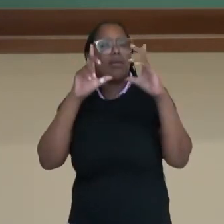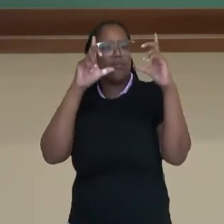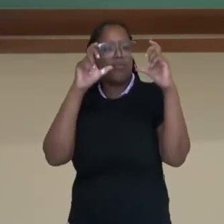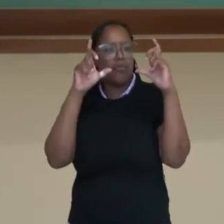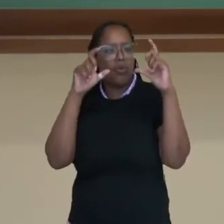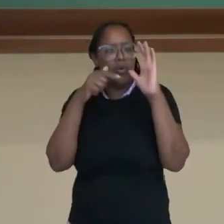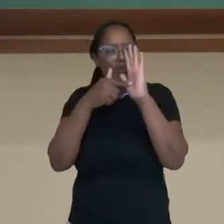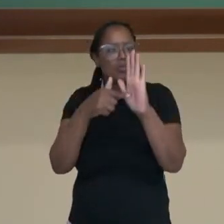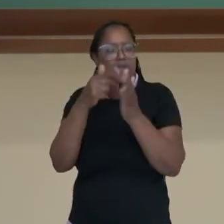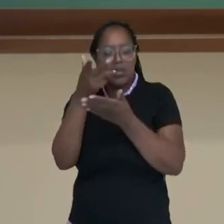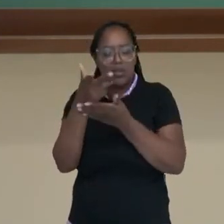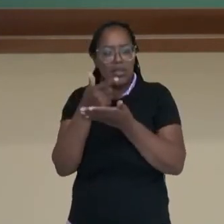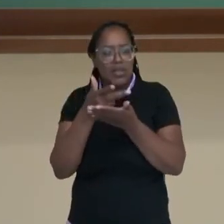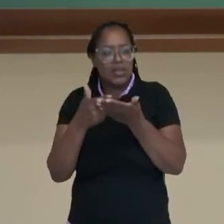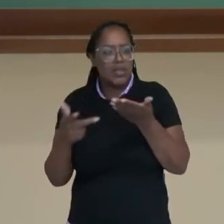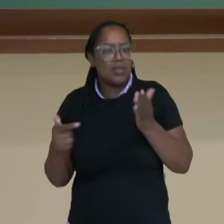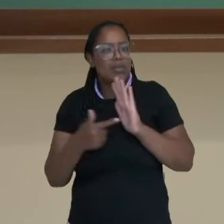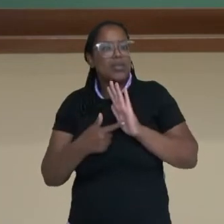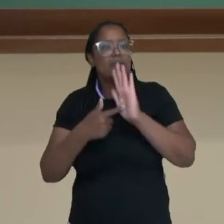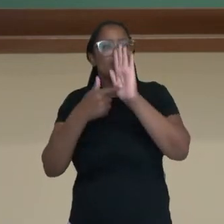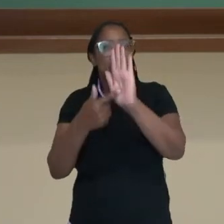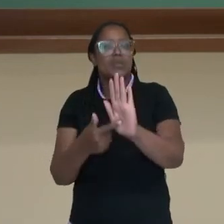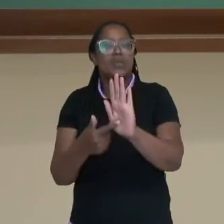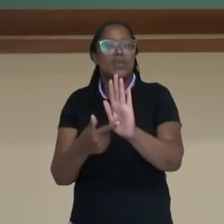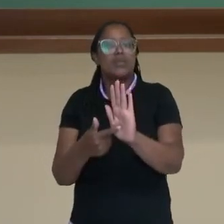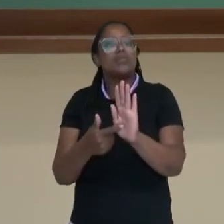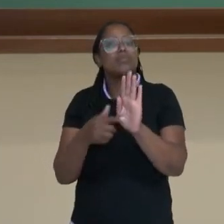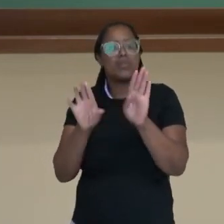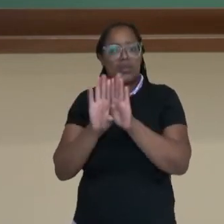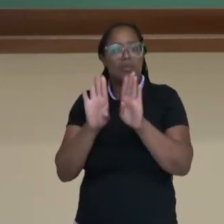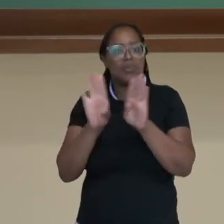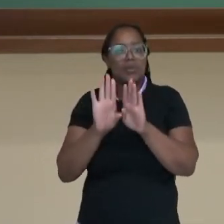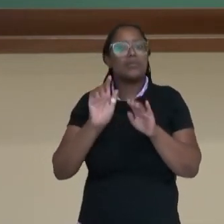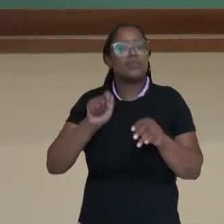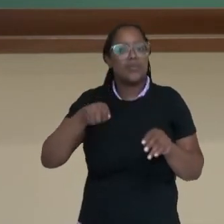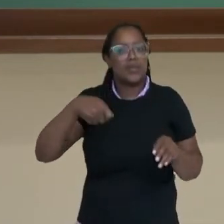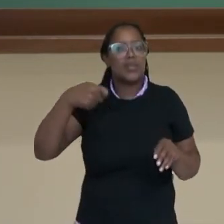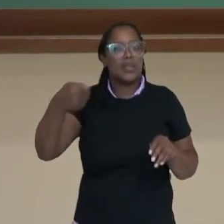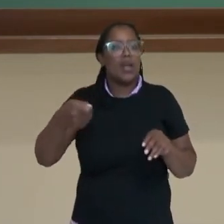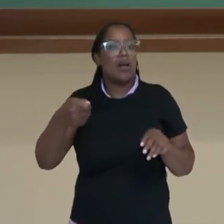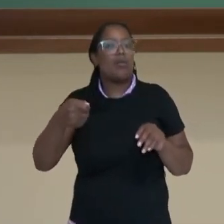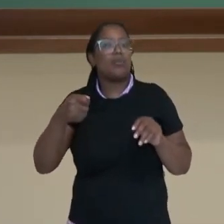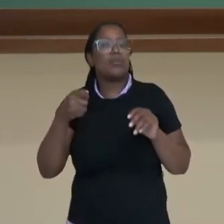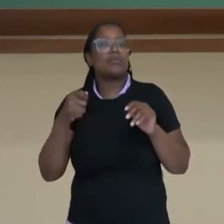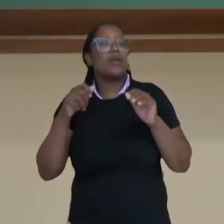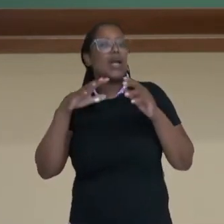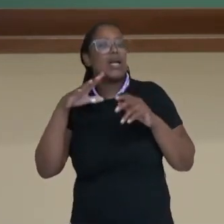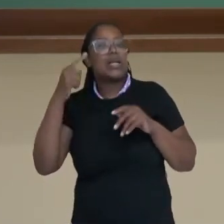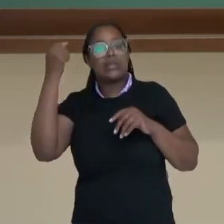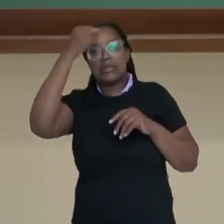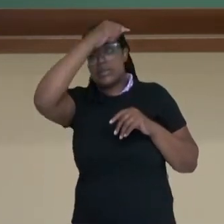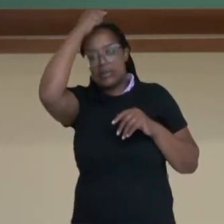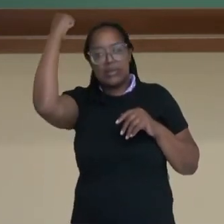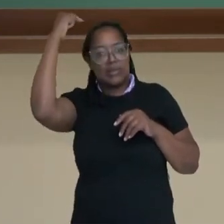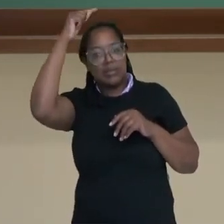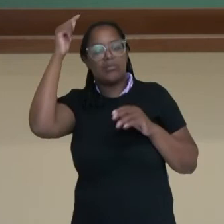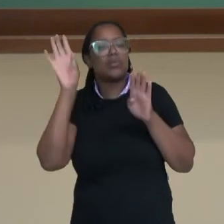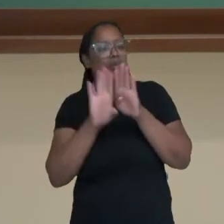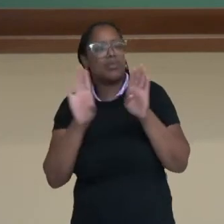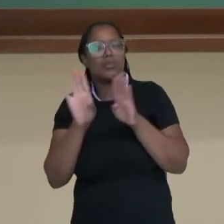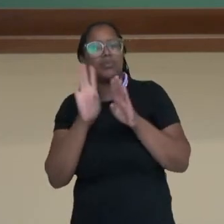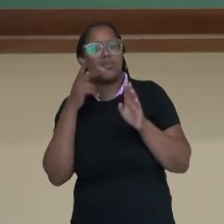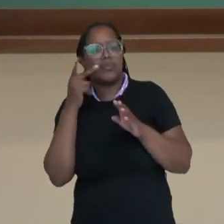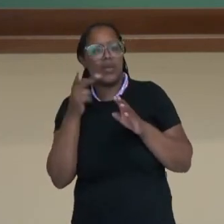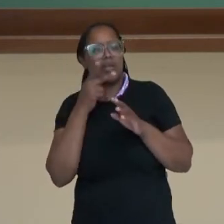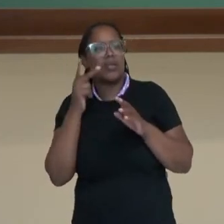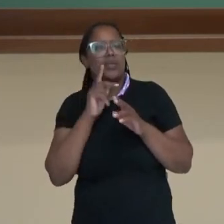foto, um desenho, né? Uma representação que também é um símbolo sagrado. A gente está falando de instrumentos. Todos esses são, né,